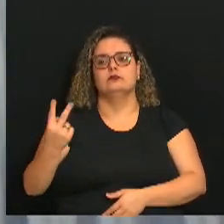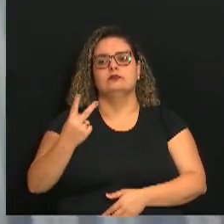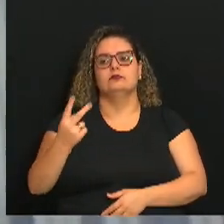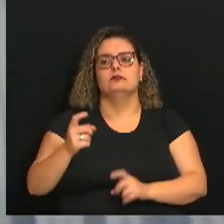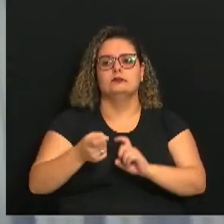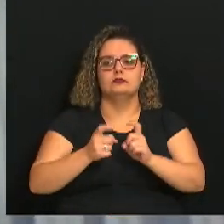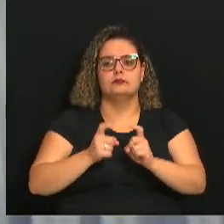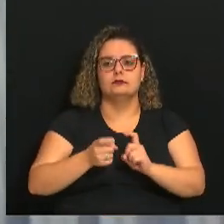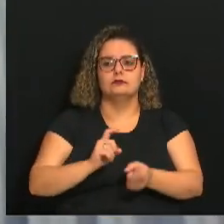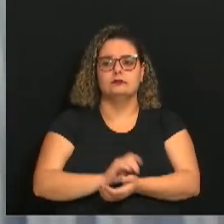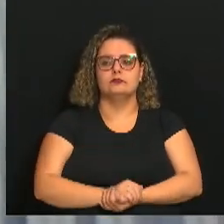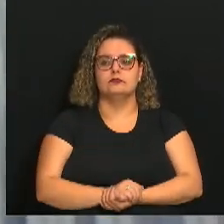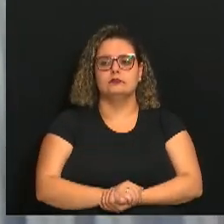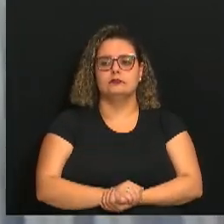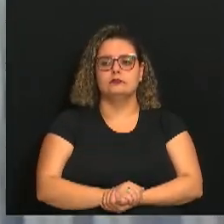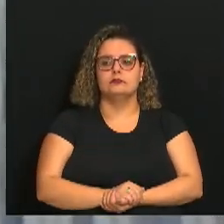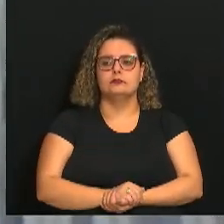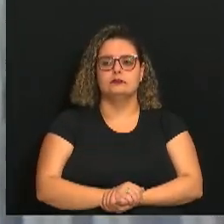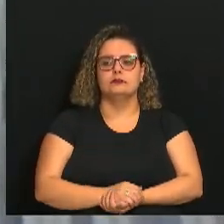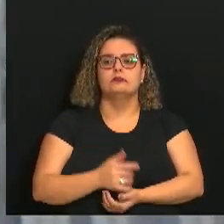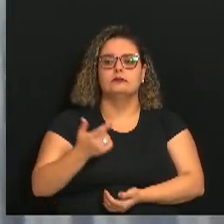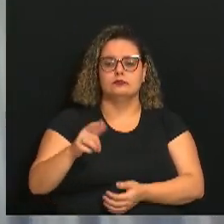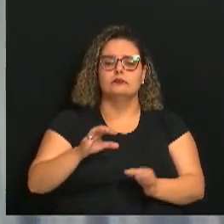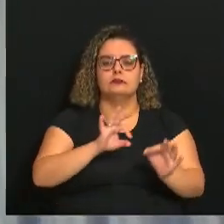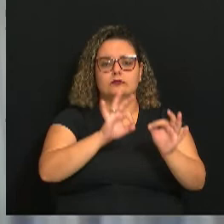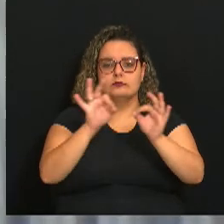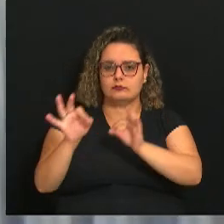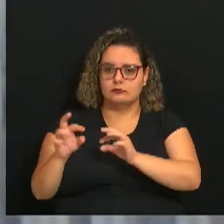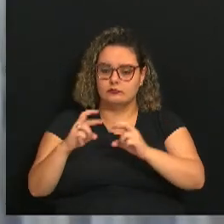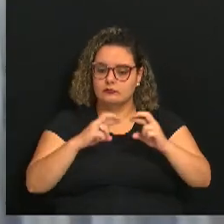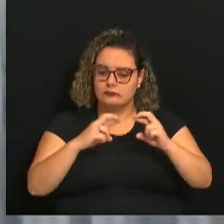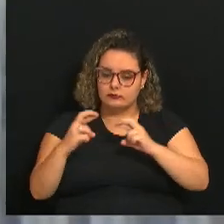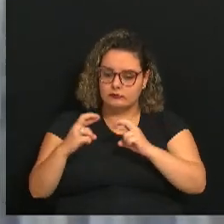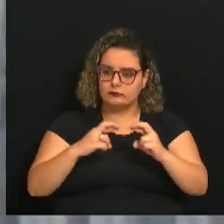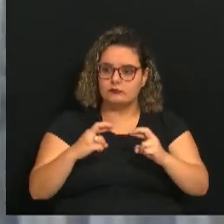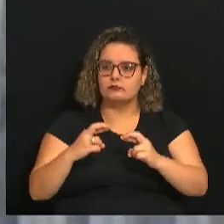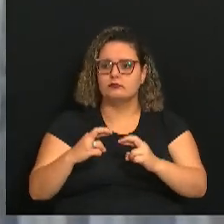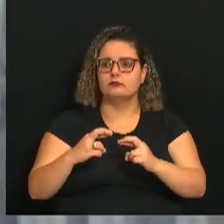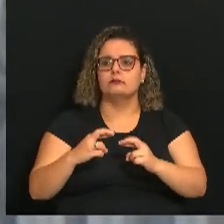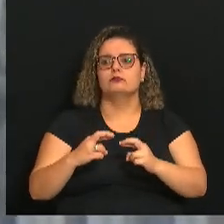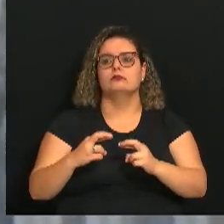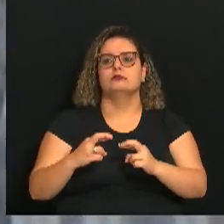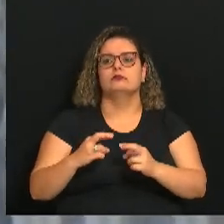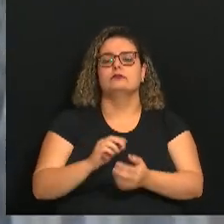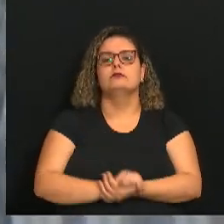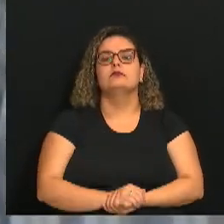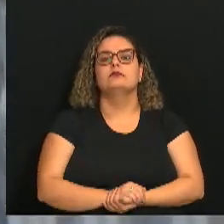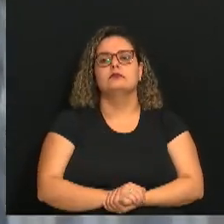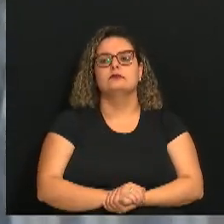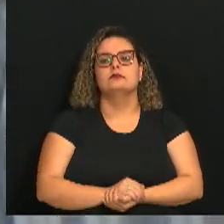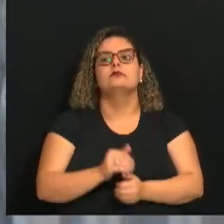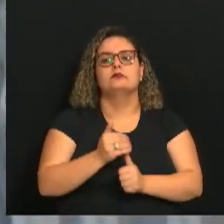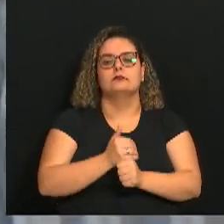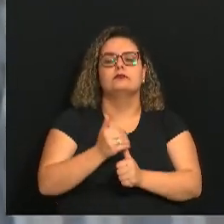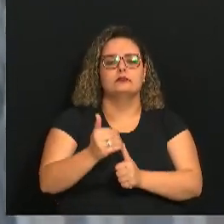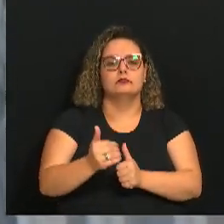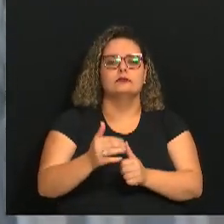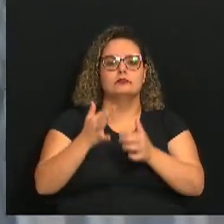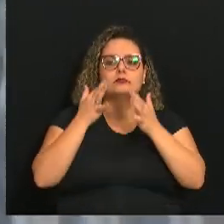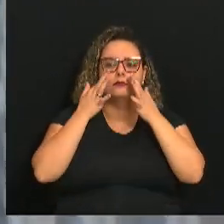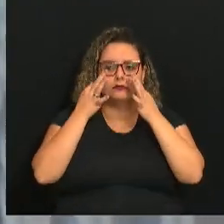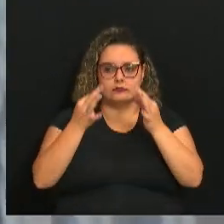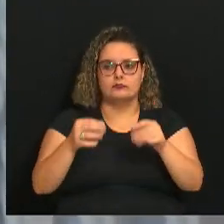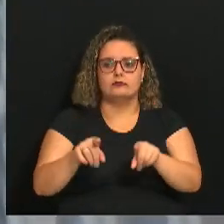reunião. Nós vamos continuar acompanhando, monitorando, tanto através dos mandatos muito atentos, como o mandato da vereadora Guida, e também